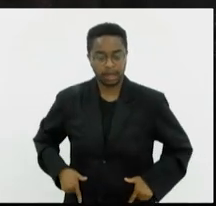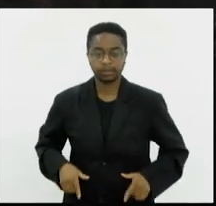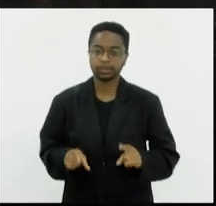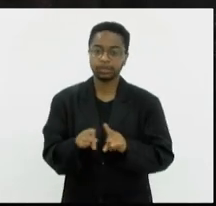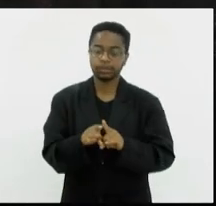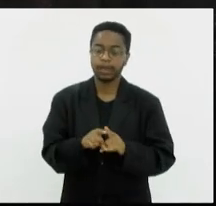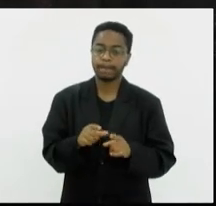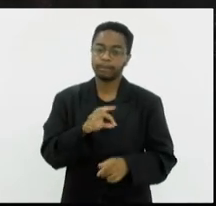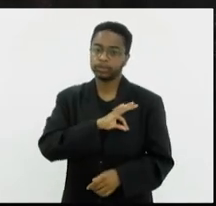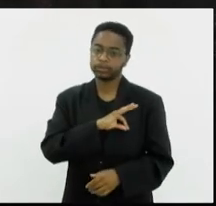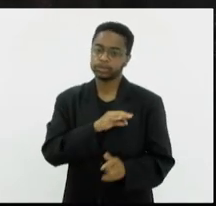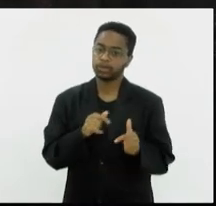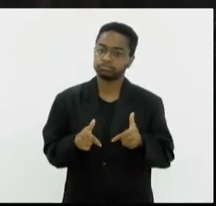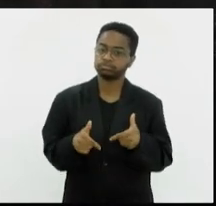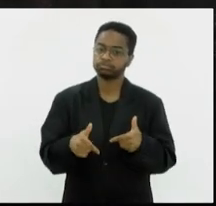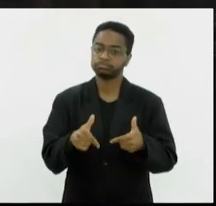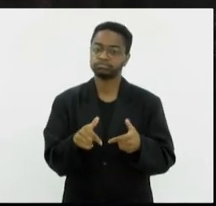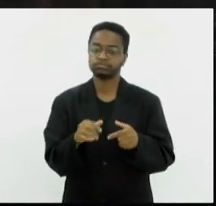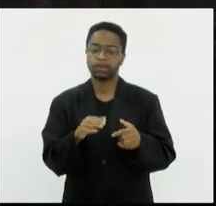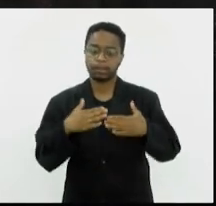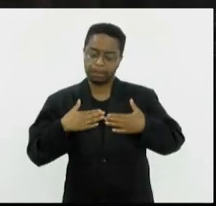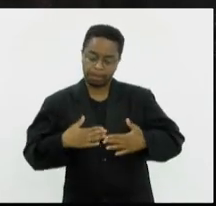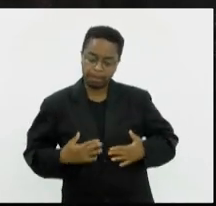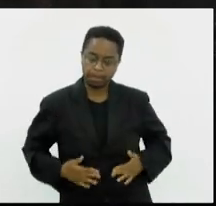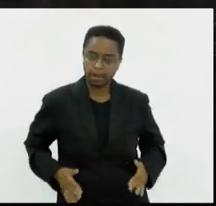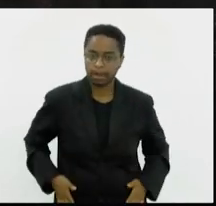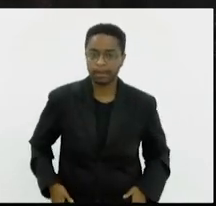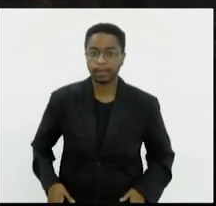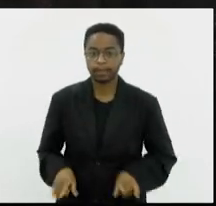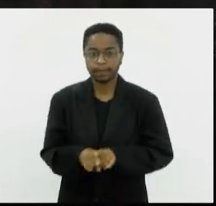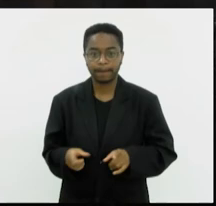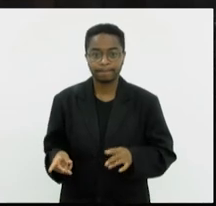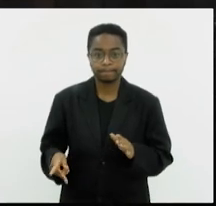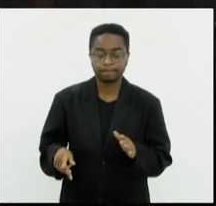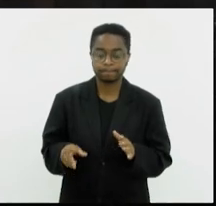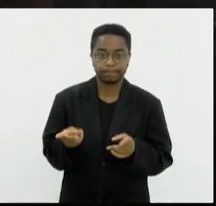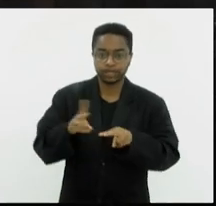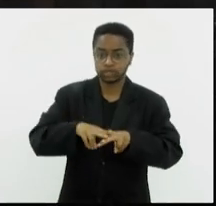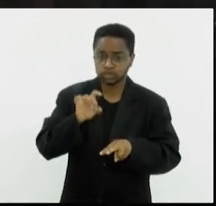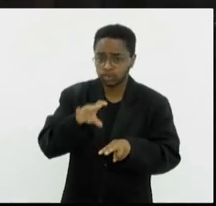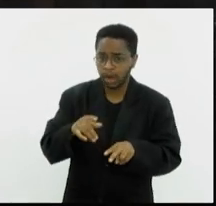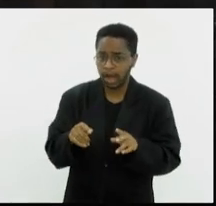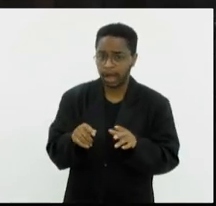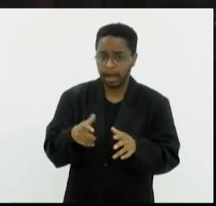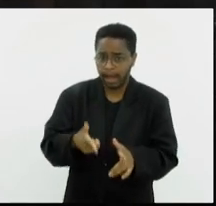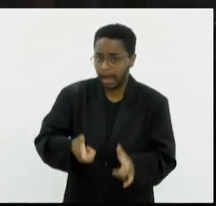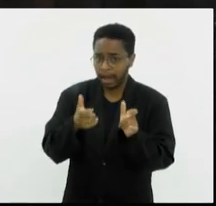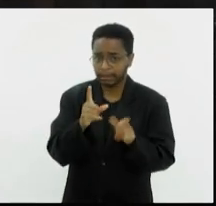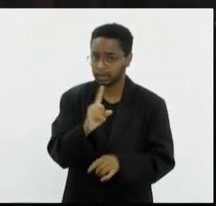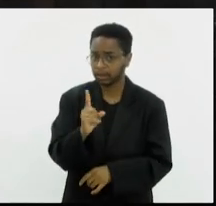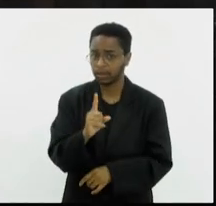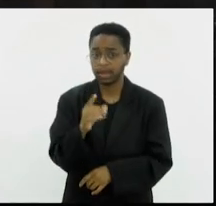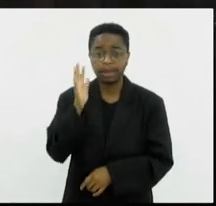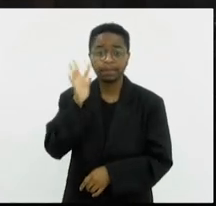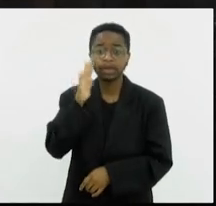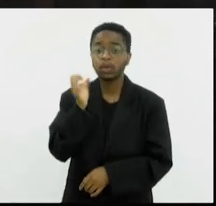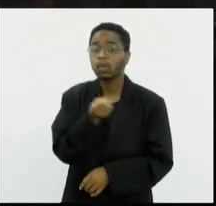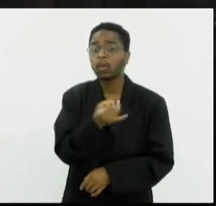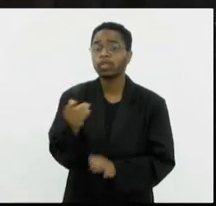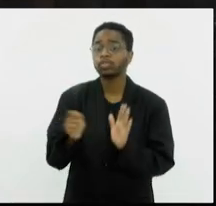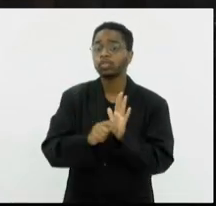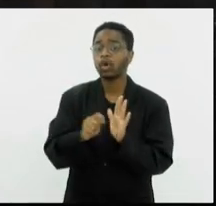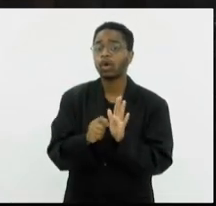operar esses equipamentos para fazer revista e apreender não é só armamento não só imagine a quantidade de droga